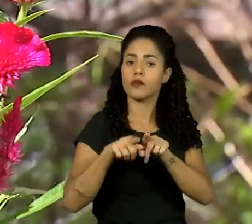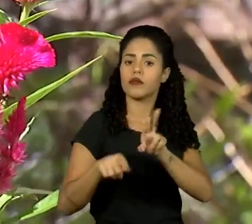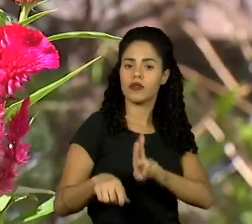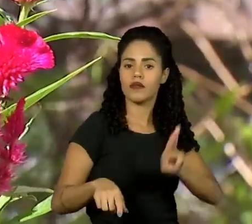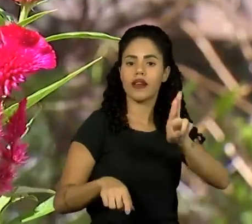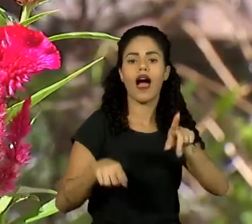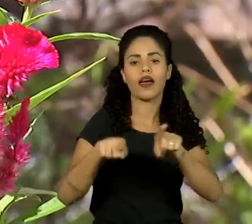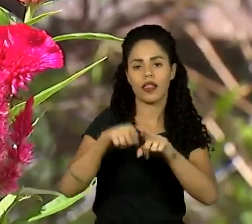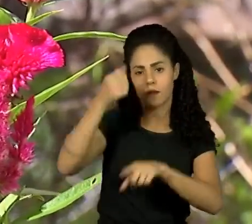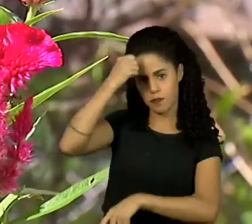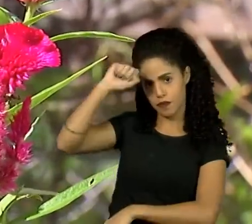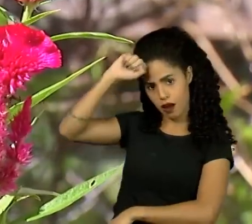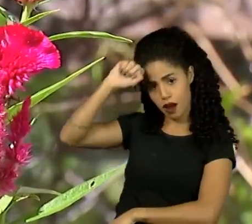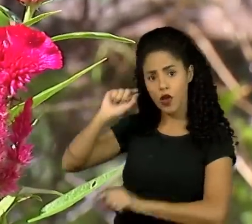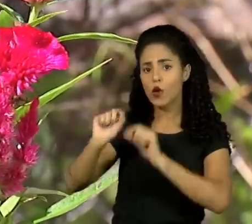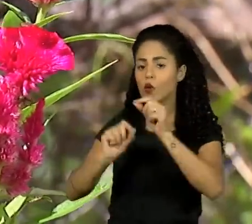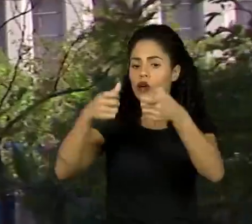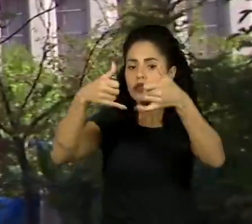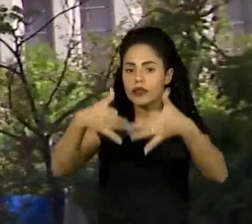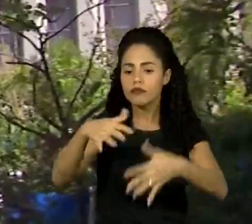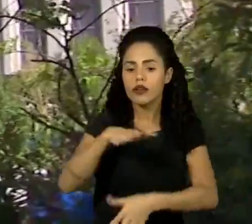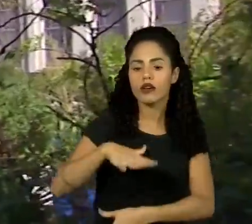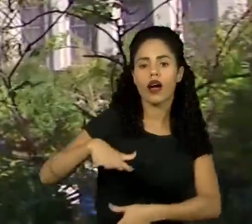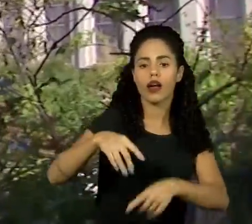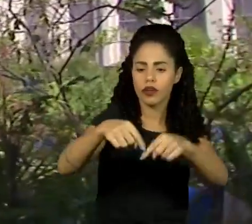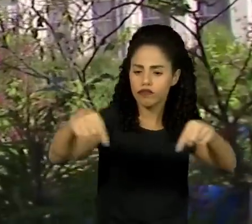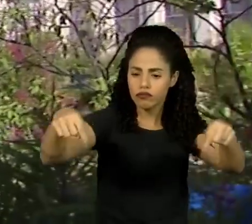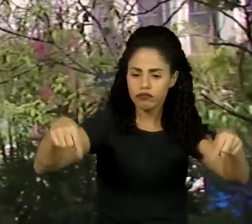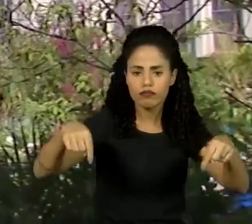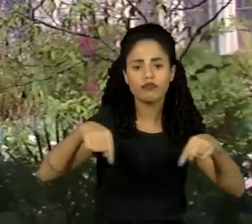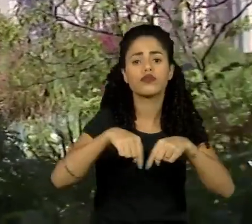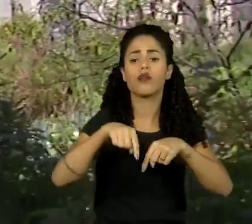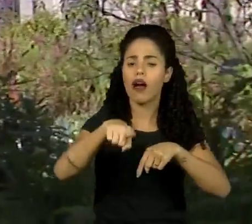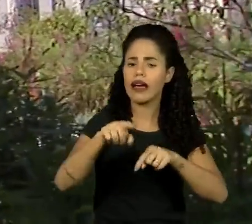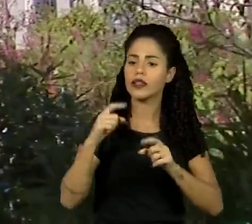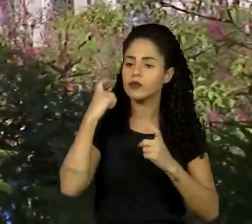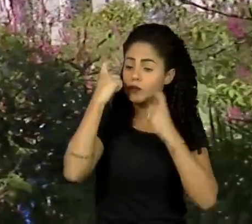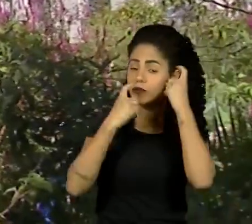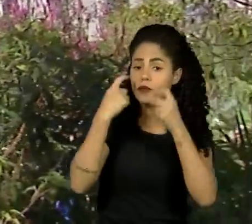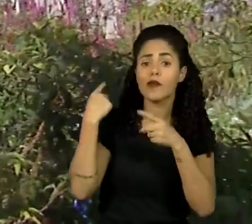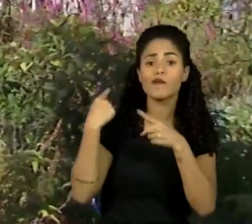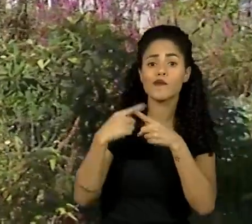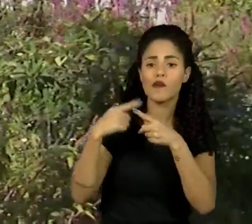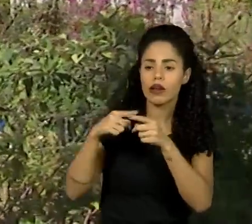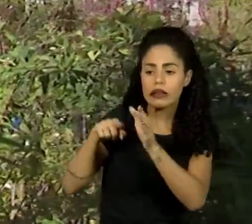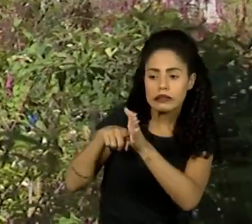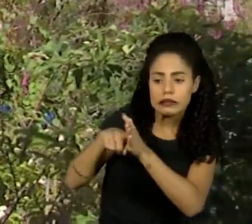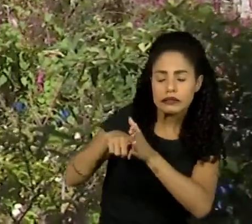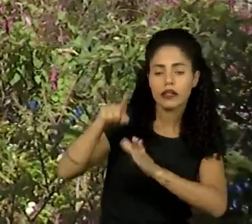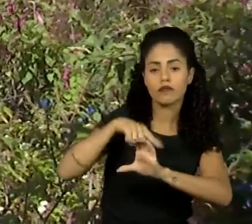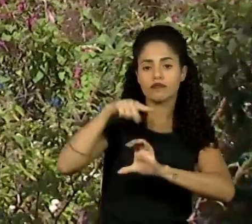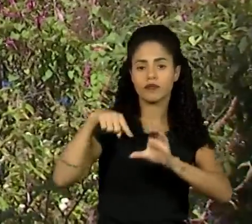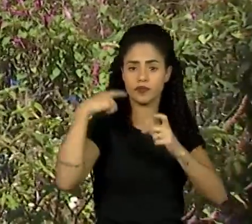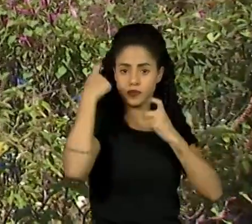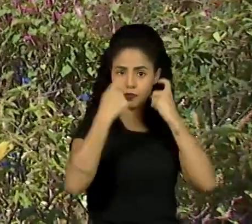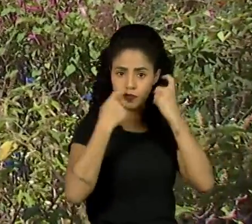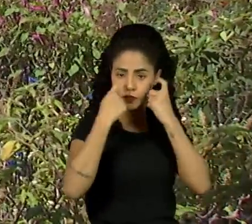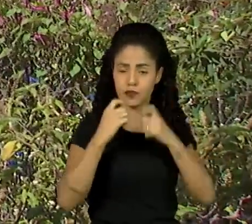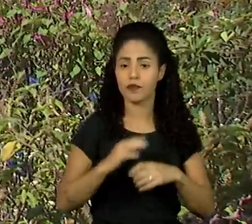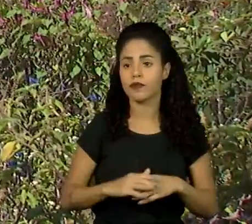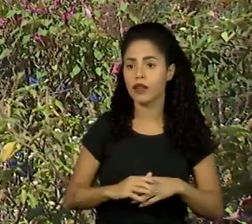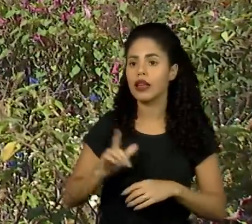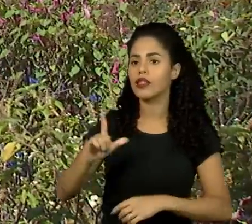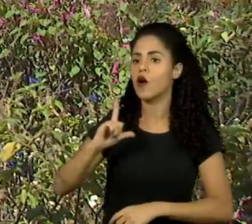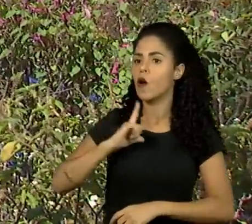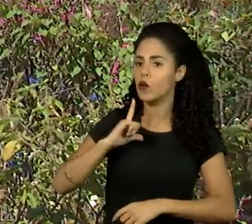de Berlim, relaciona as hortas urbanas com um assunto que preocupa cientistas e ambientalistas. A questão